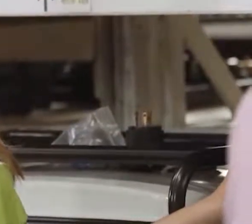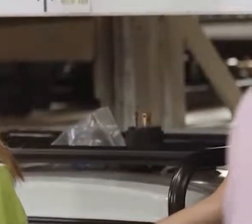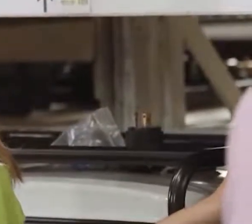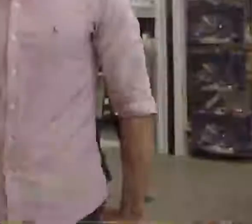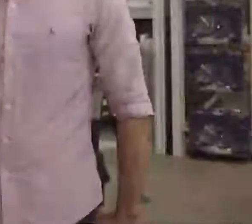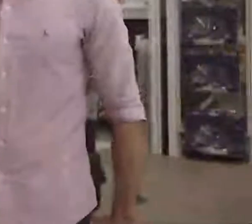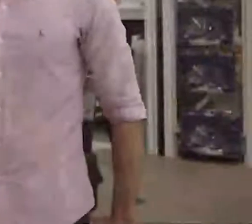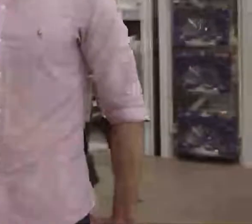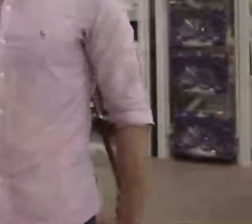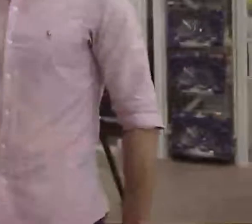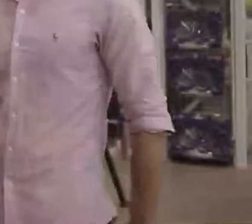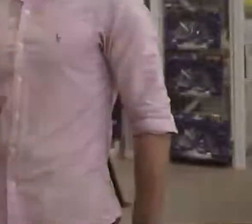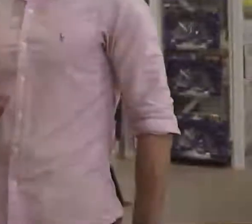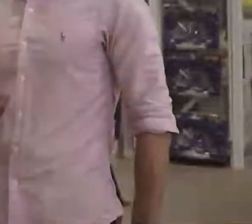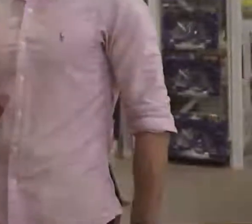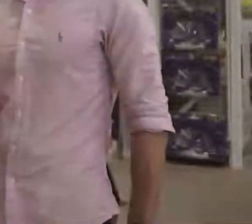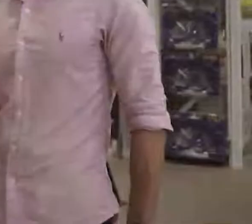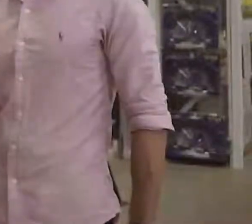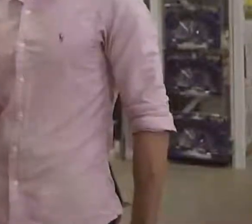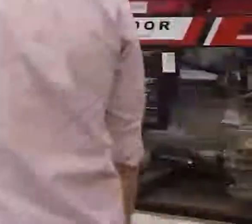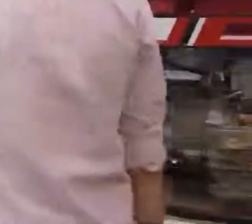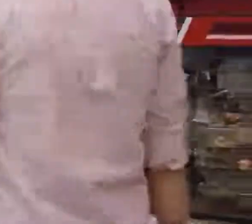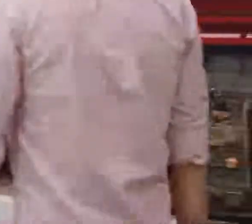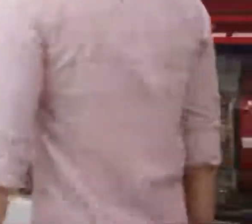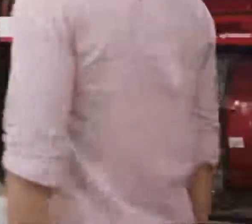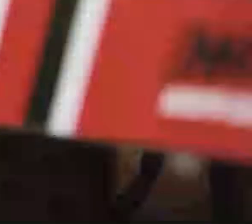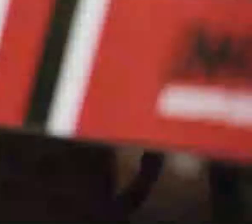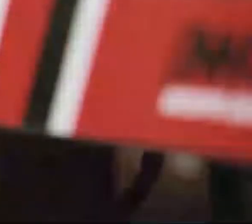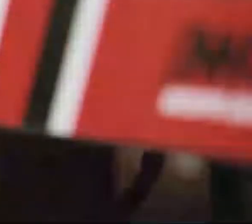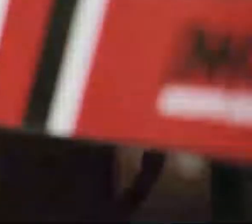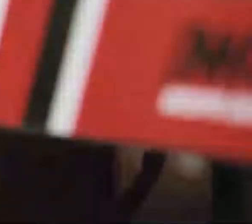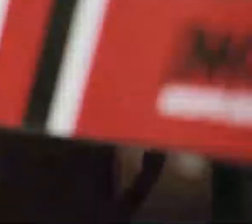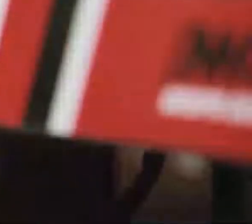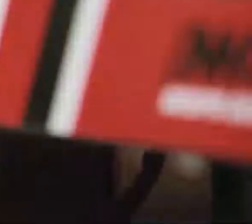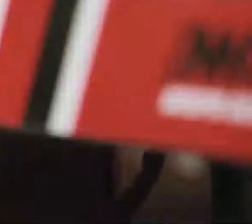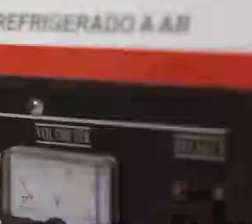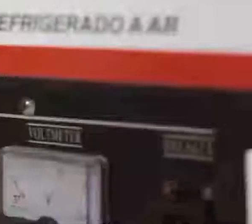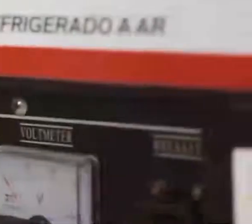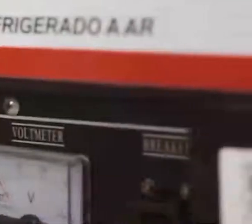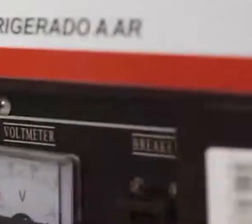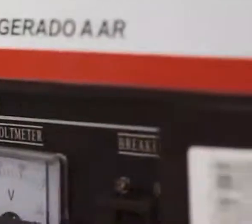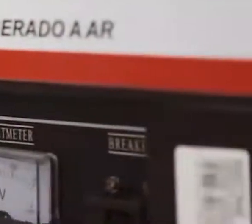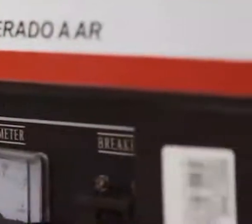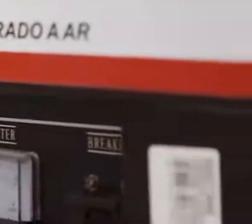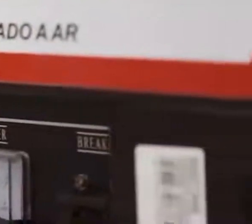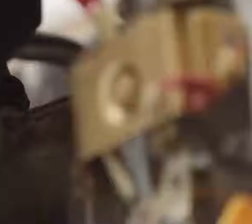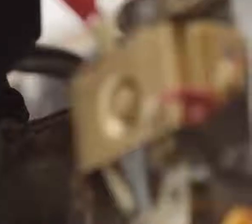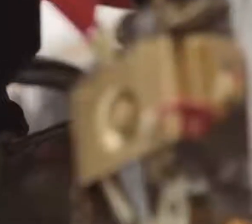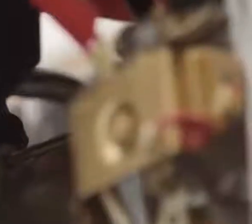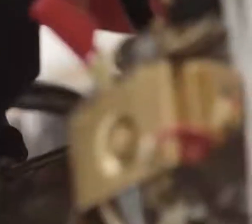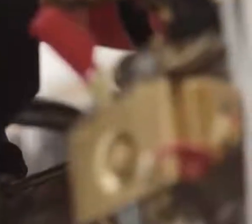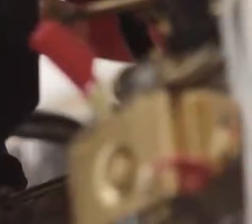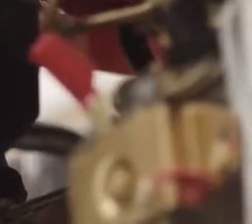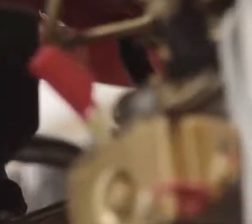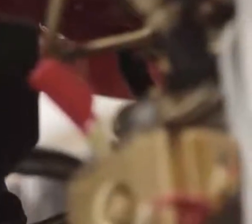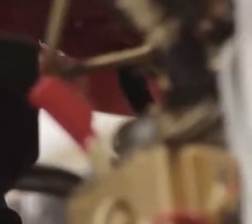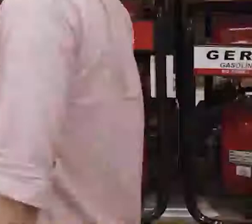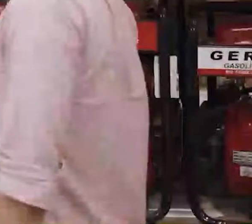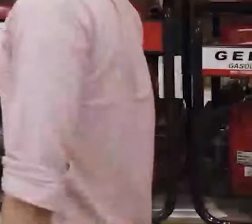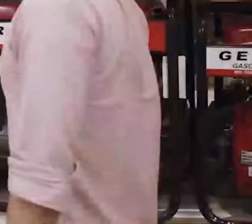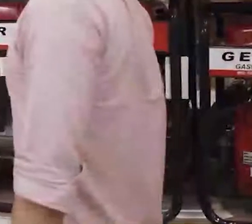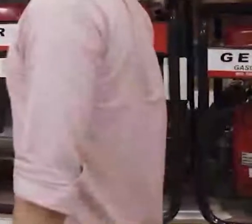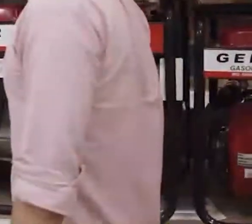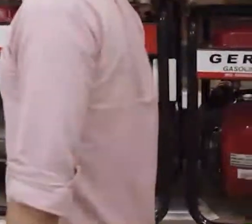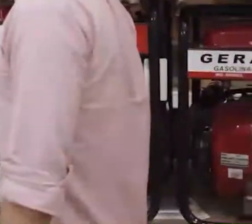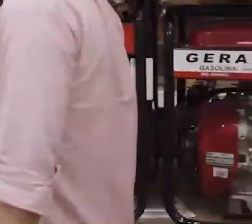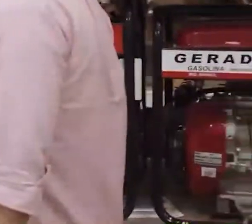é baixa. Entendi. E do diesel uso quando? Bom, o gerador a diesel ele é usado para ambientes maiores, como por exemplo um hospital, um evento. E como o diesel é